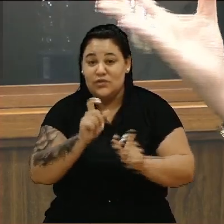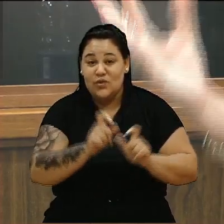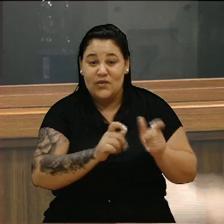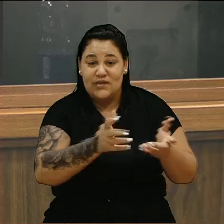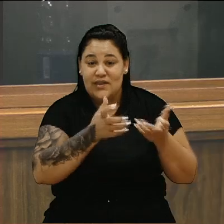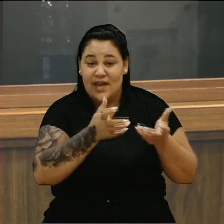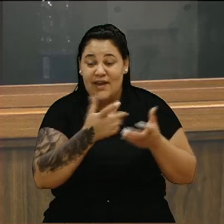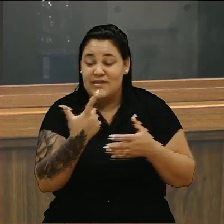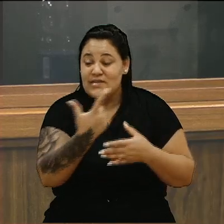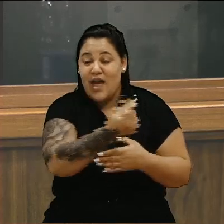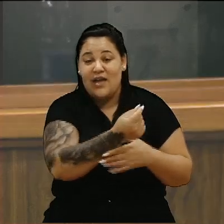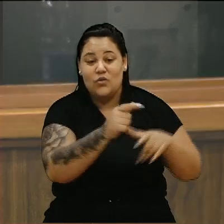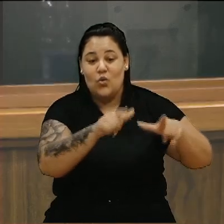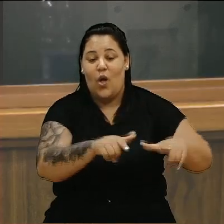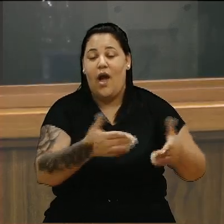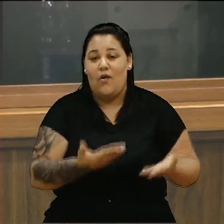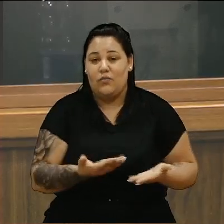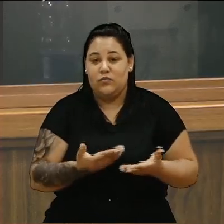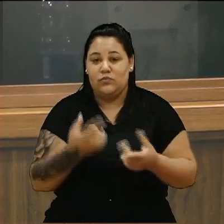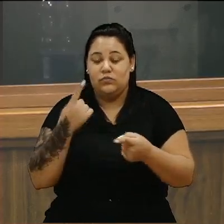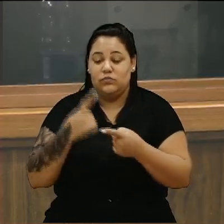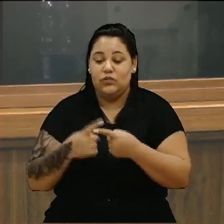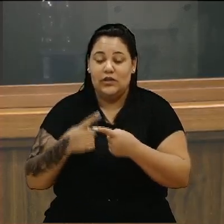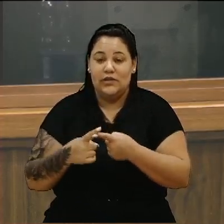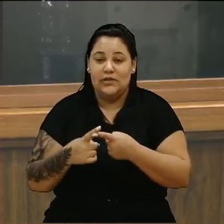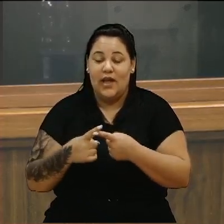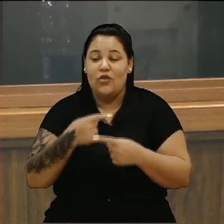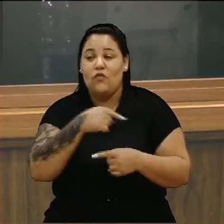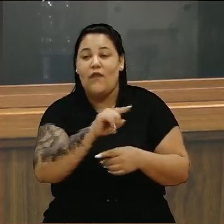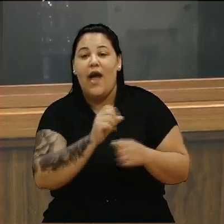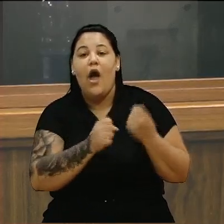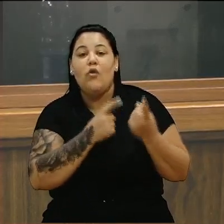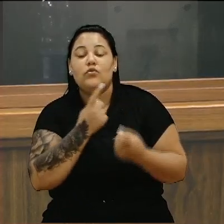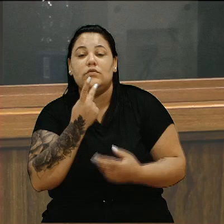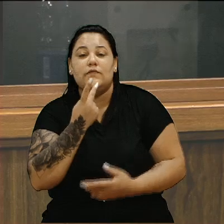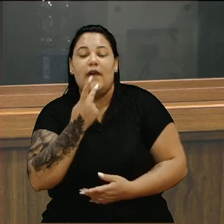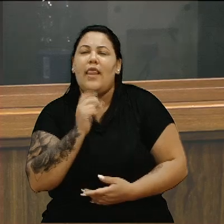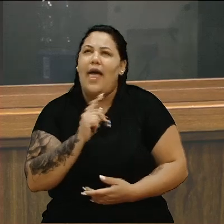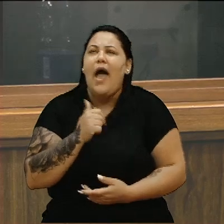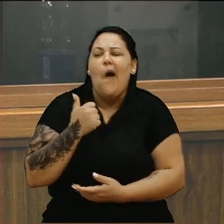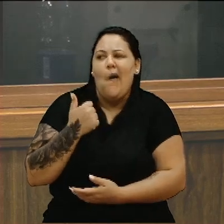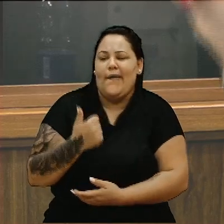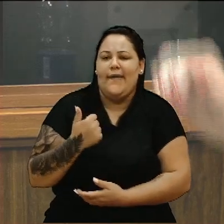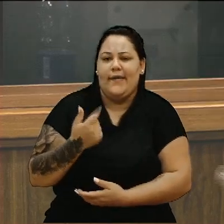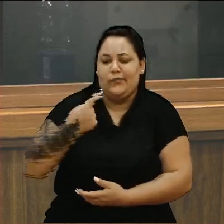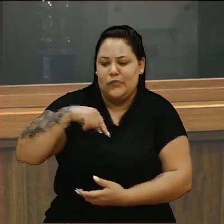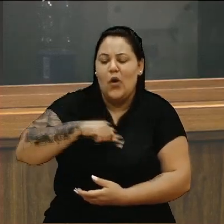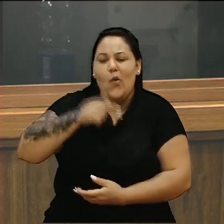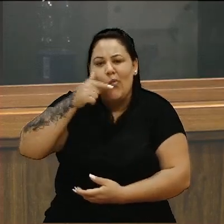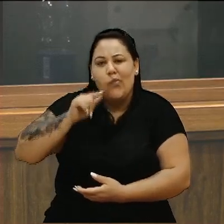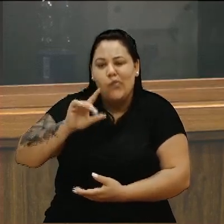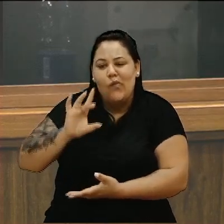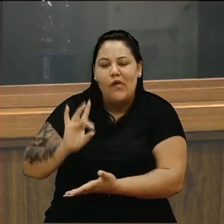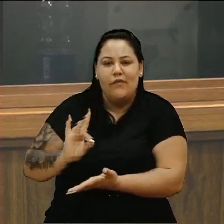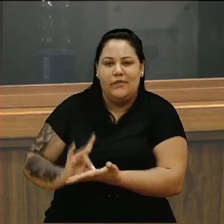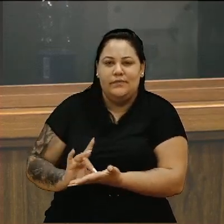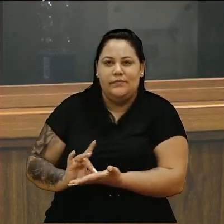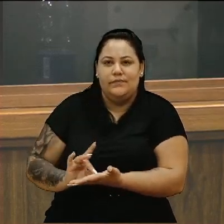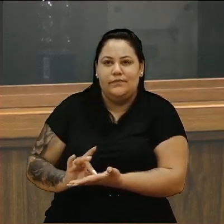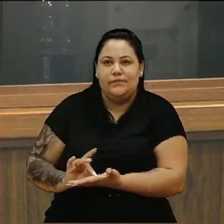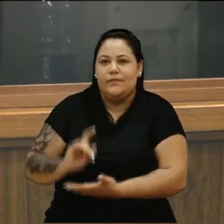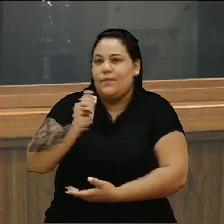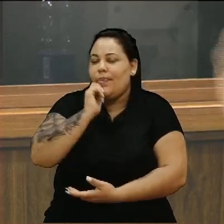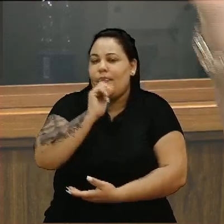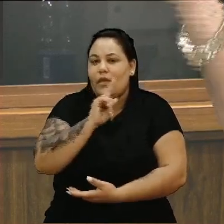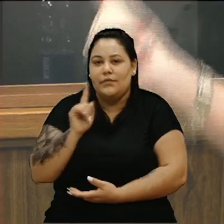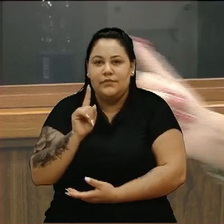da área. Porque daí tu vai, uns dizem assim, não, beleza, nós regularizamos, não está